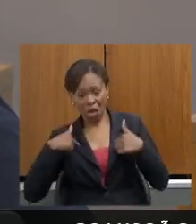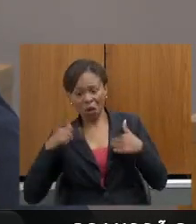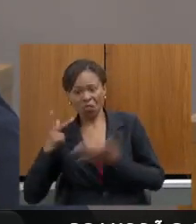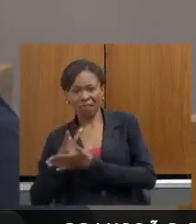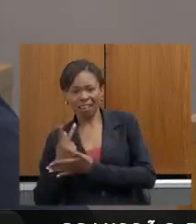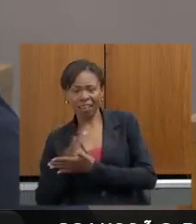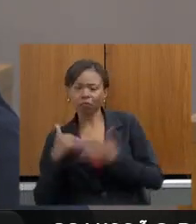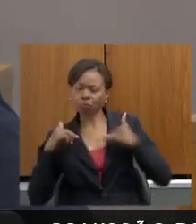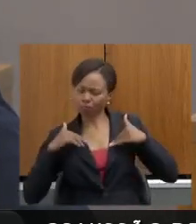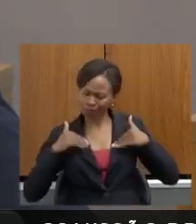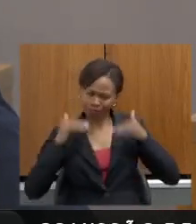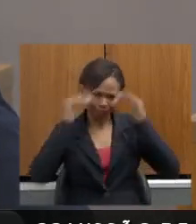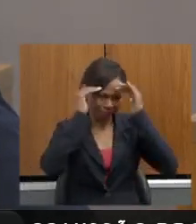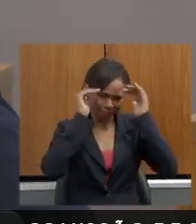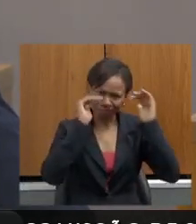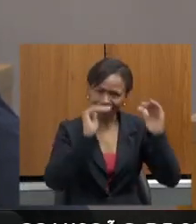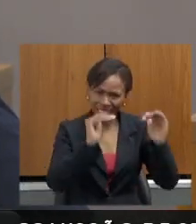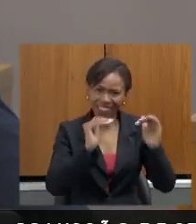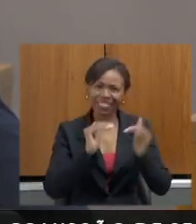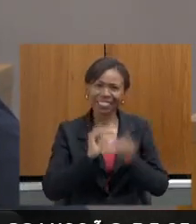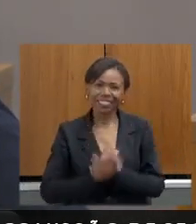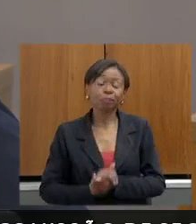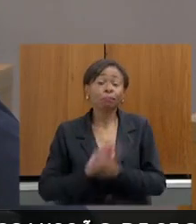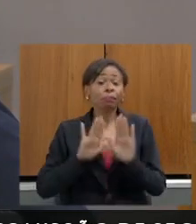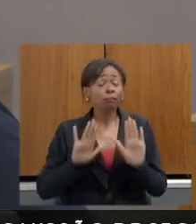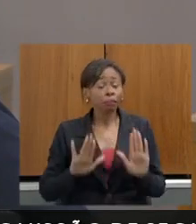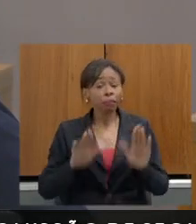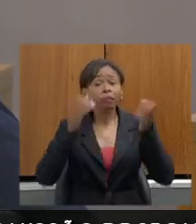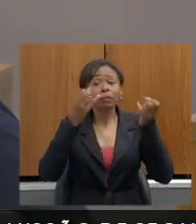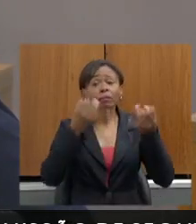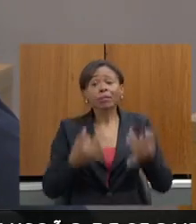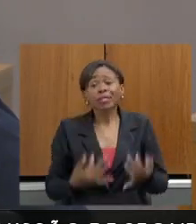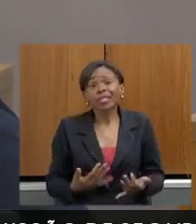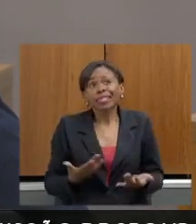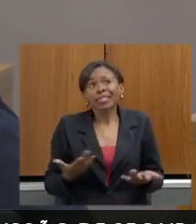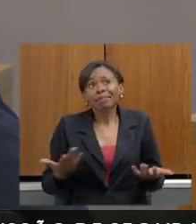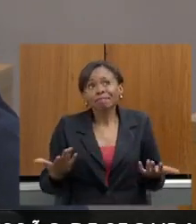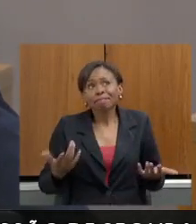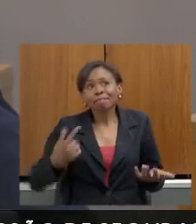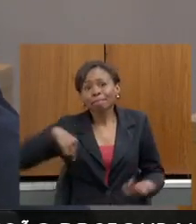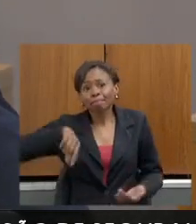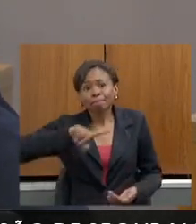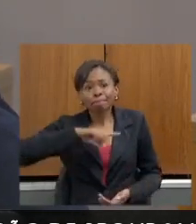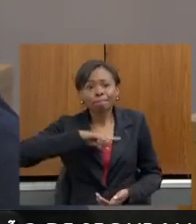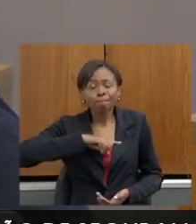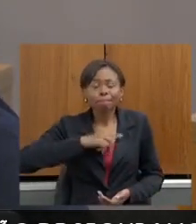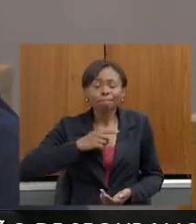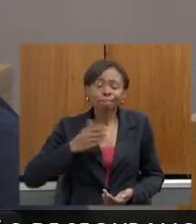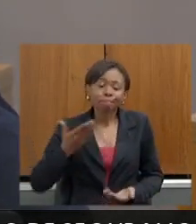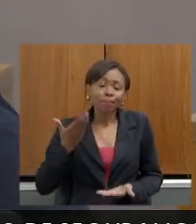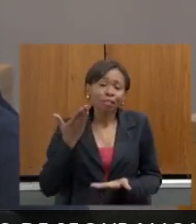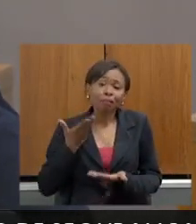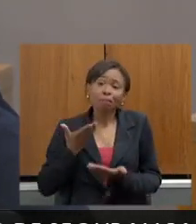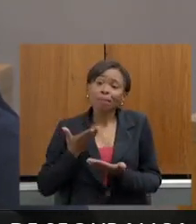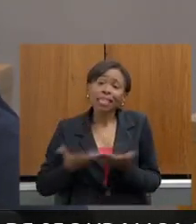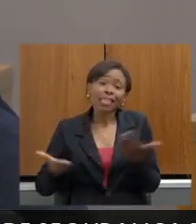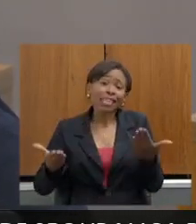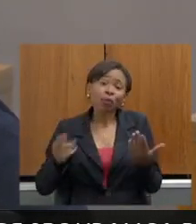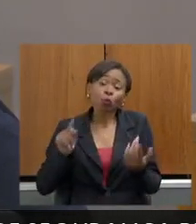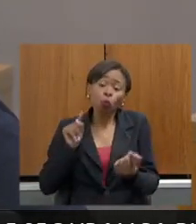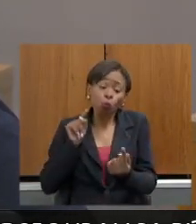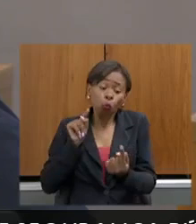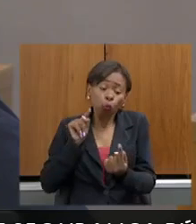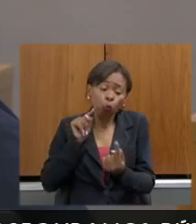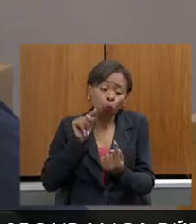isso Ah mas eu queria dizer que nós a estação perdendo um pouco o o alvo